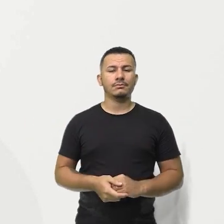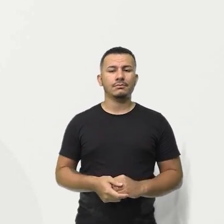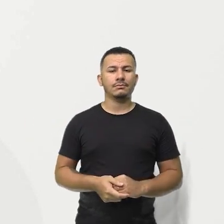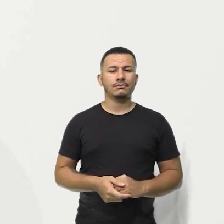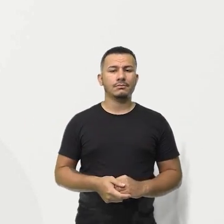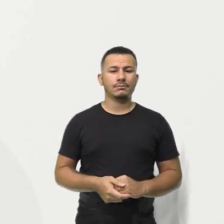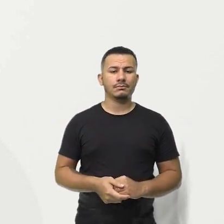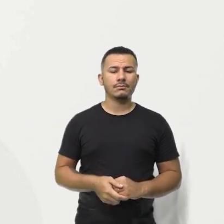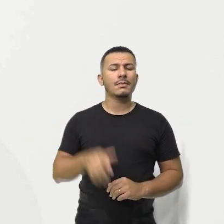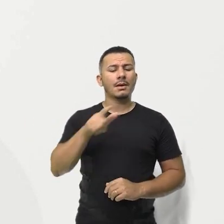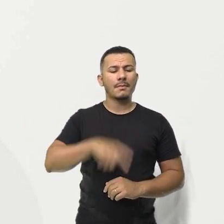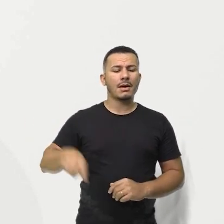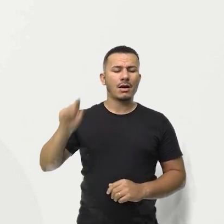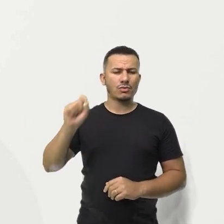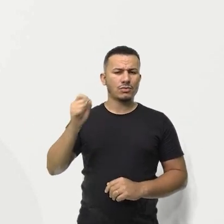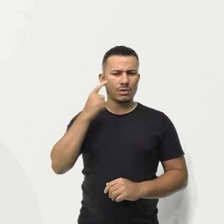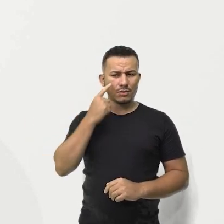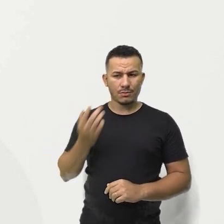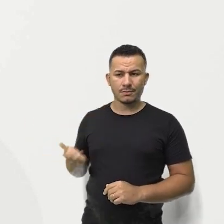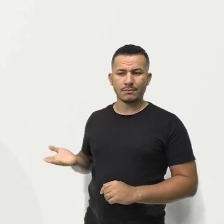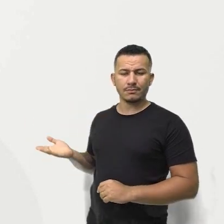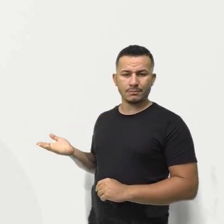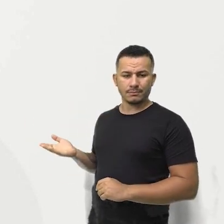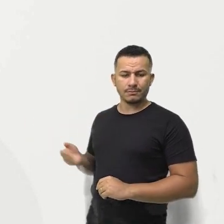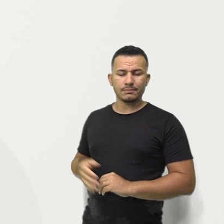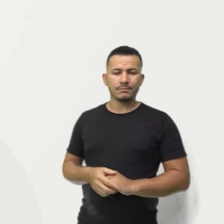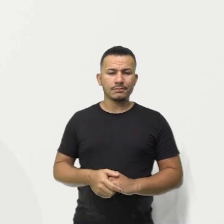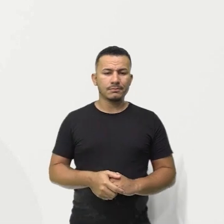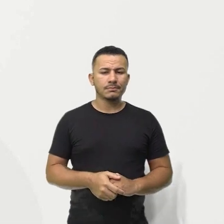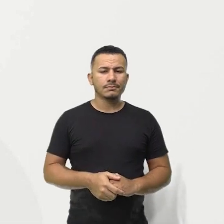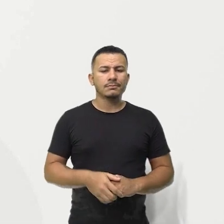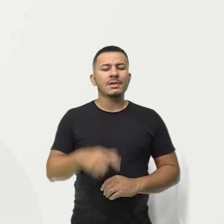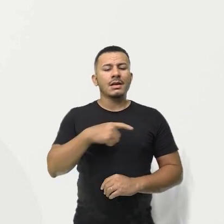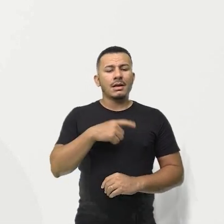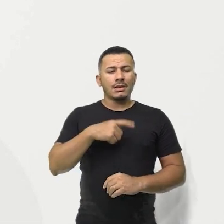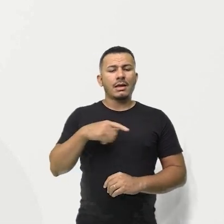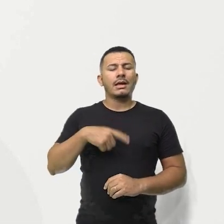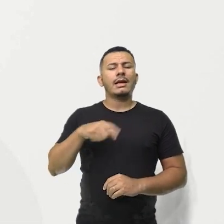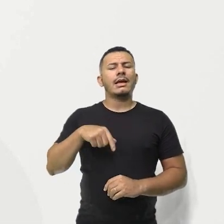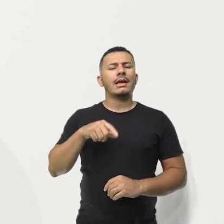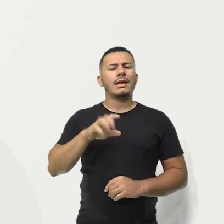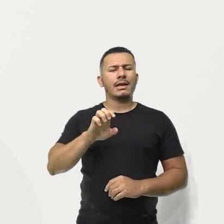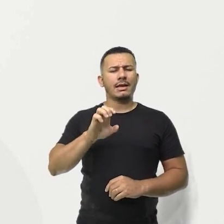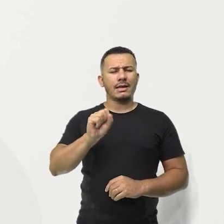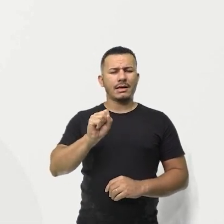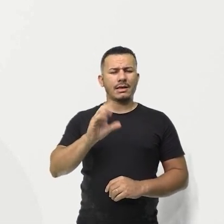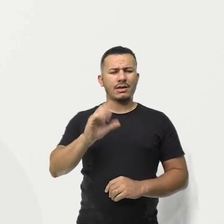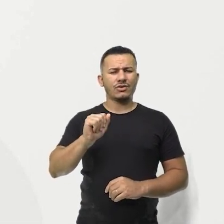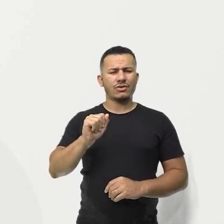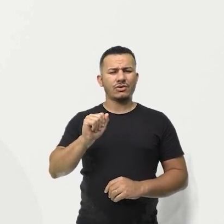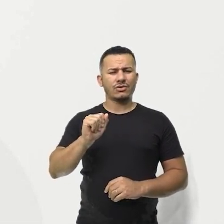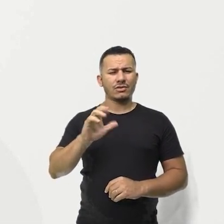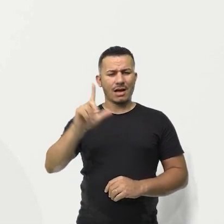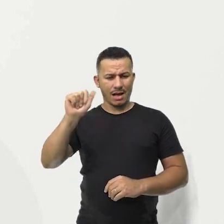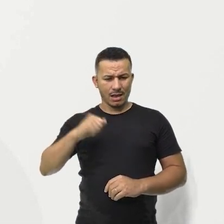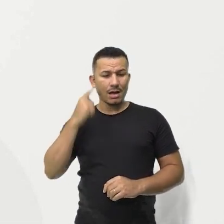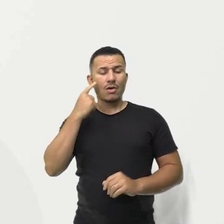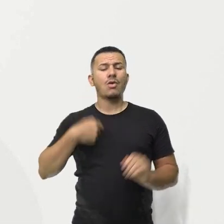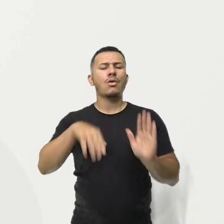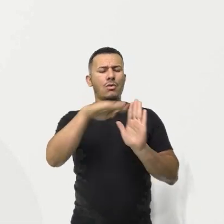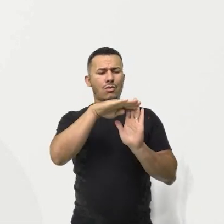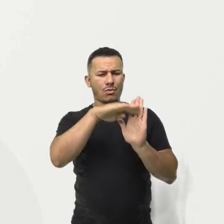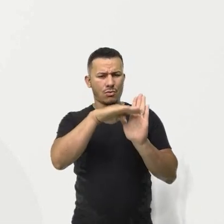plano cartesiano. O que mais tem de importante no plano cartesiano? Tem uma escala graduada, ó. Olha aqui a escala graduada,